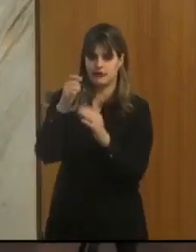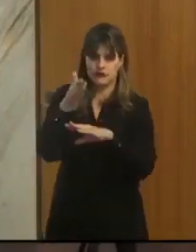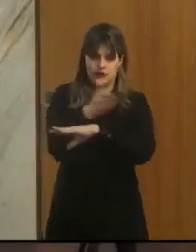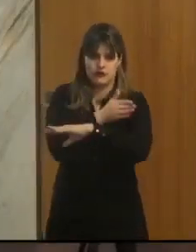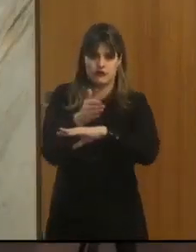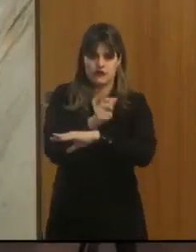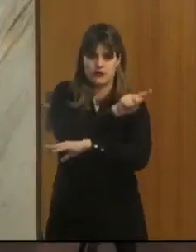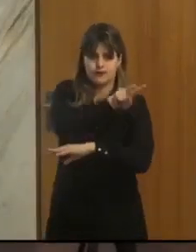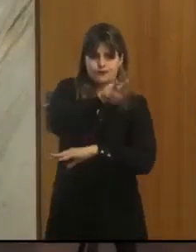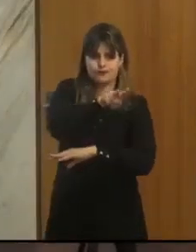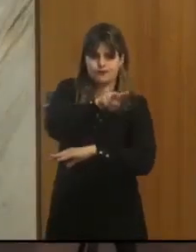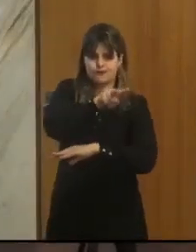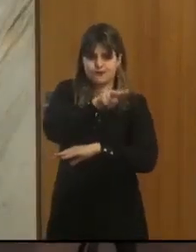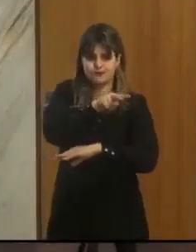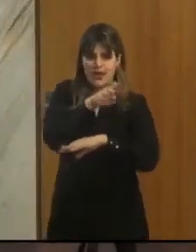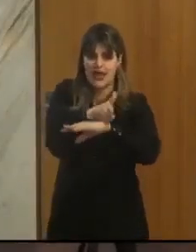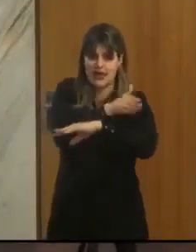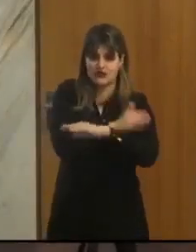II a.C. Como é que